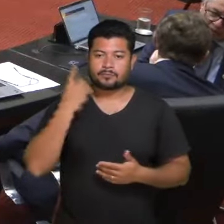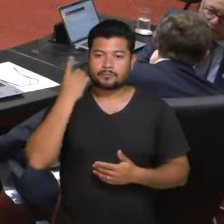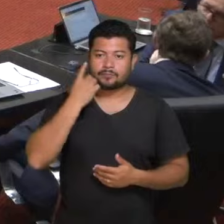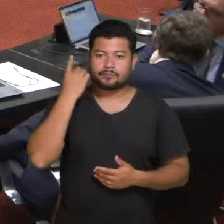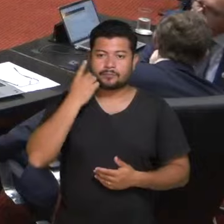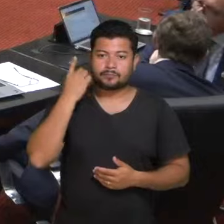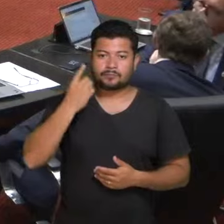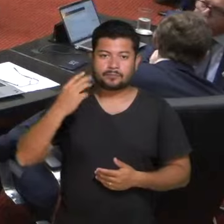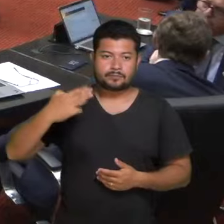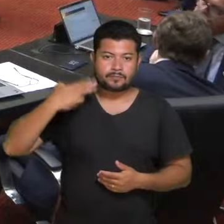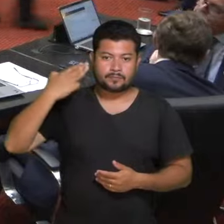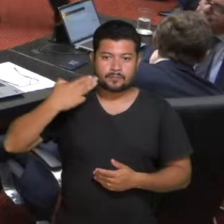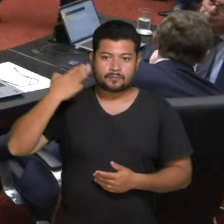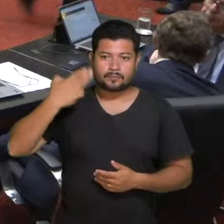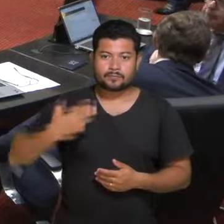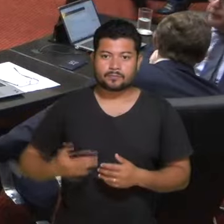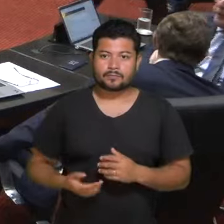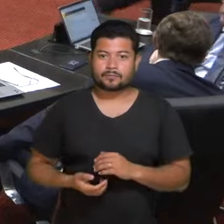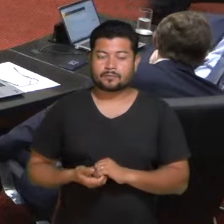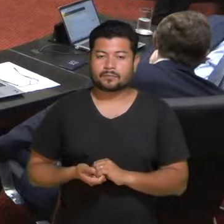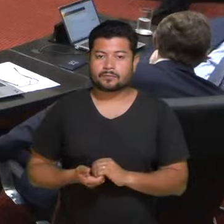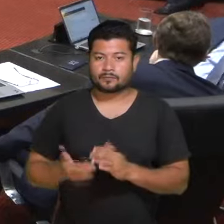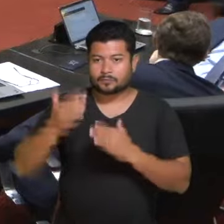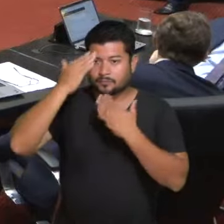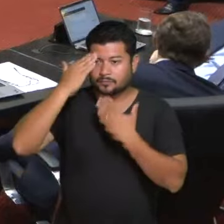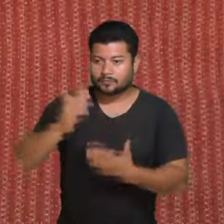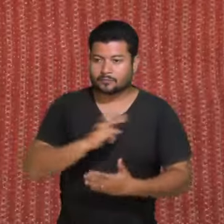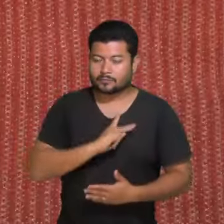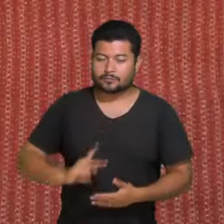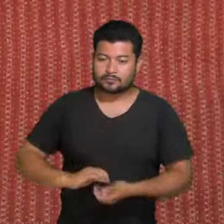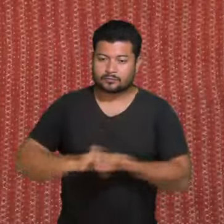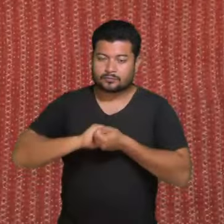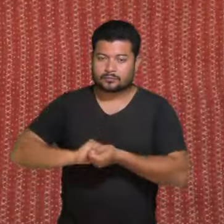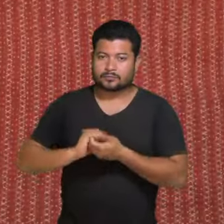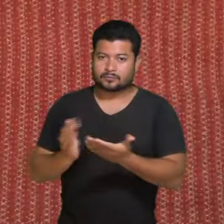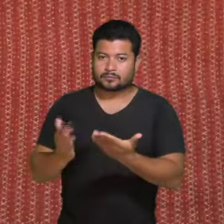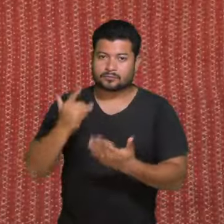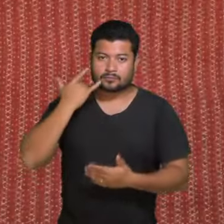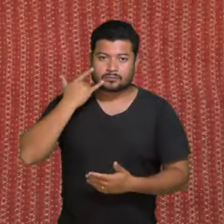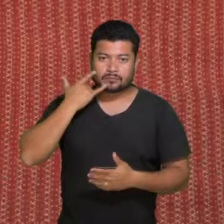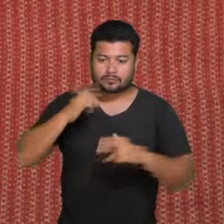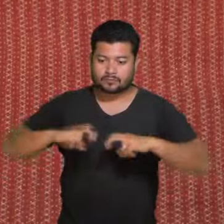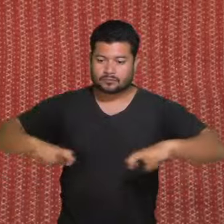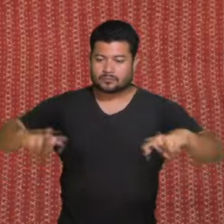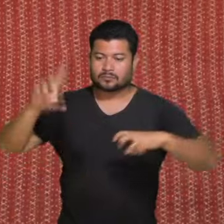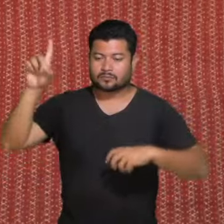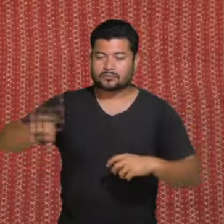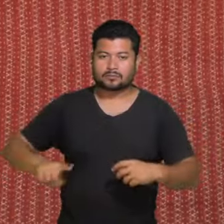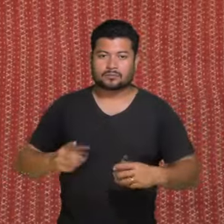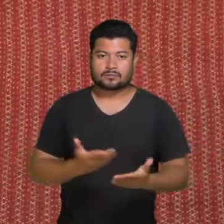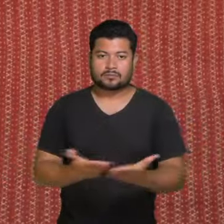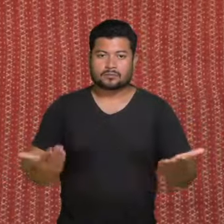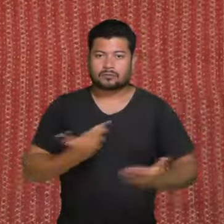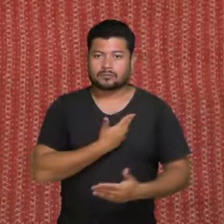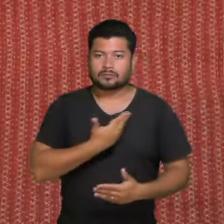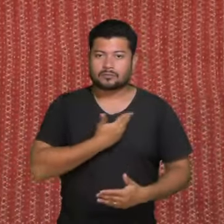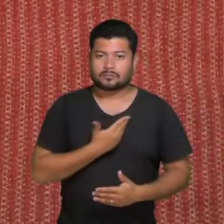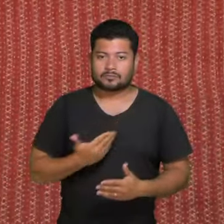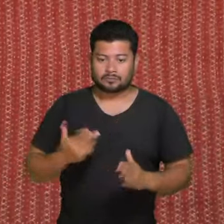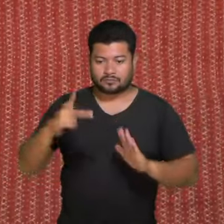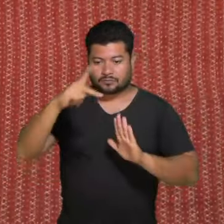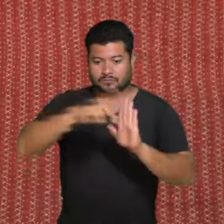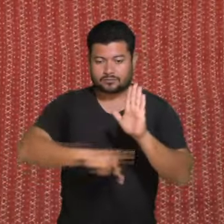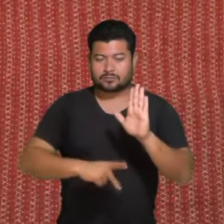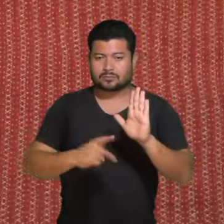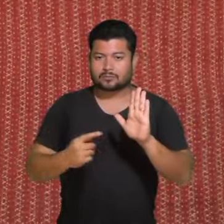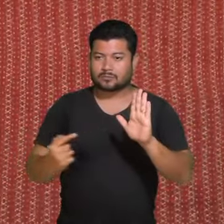Márcio Machado. Muito obrigado, presidente. Cumprimento Vossa Excelência, deputado Mauro de Nadal, a mesa diretora, os nobres colegas. Projeto em tela,